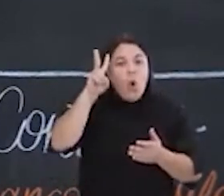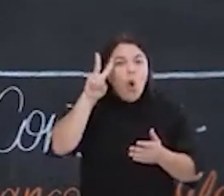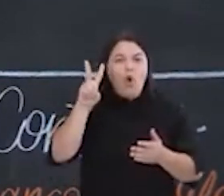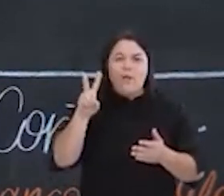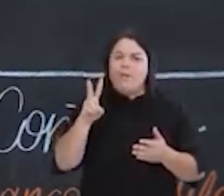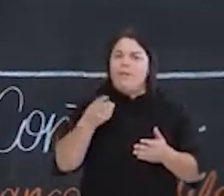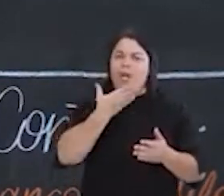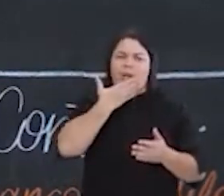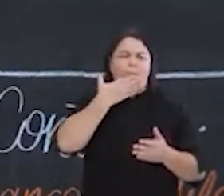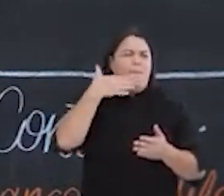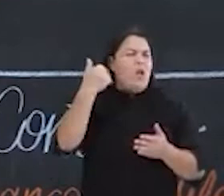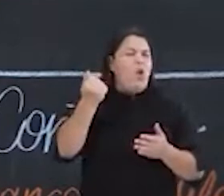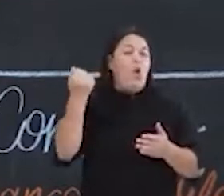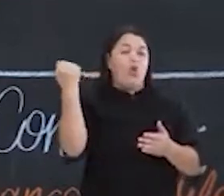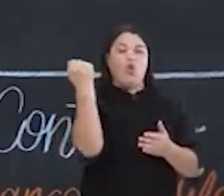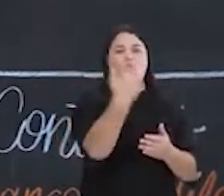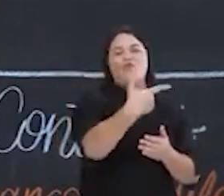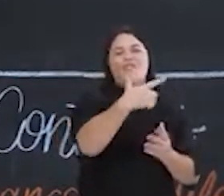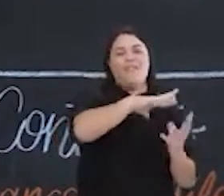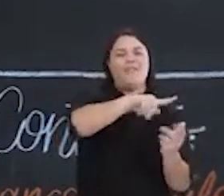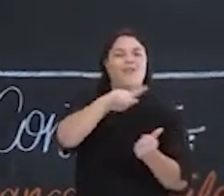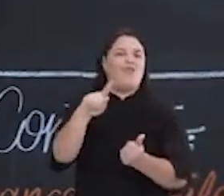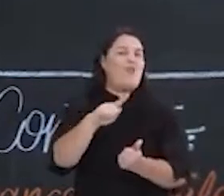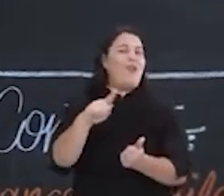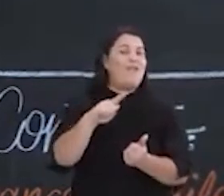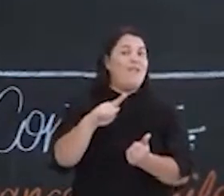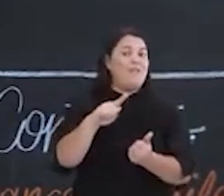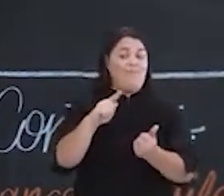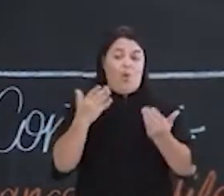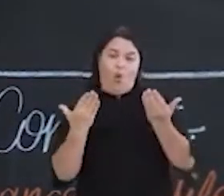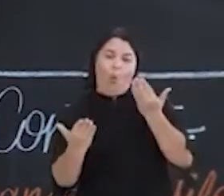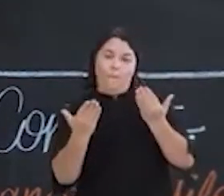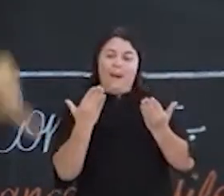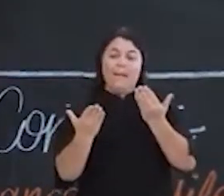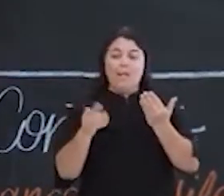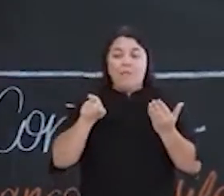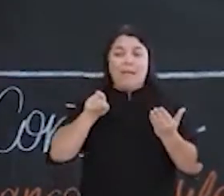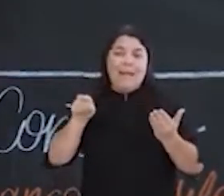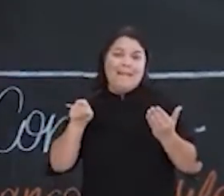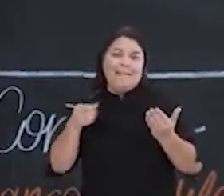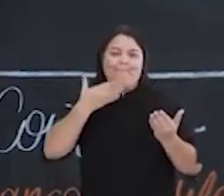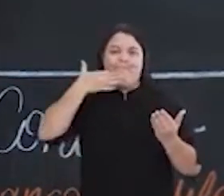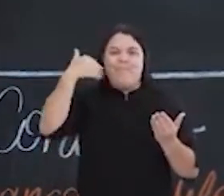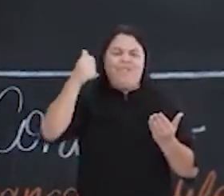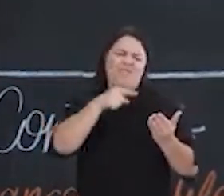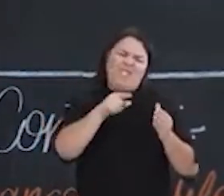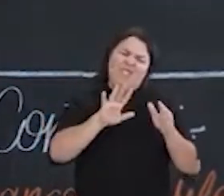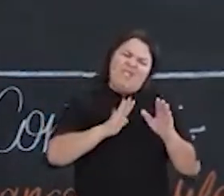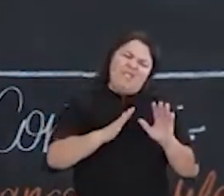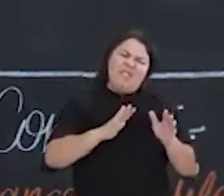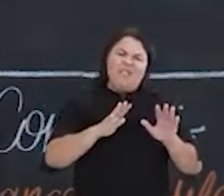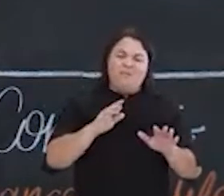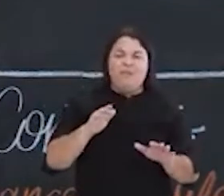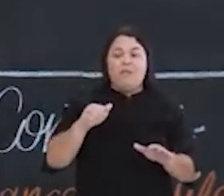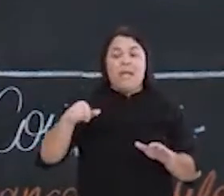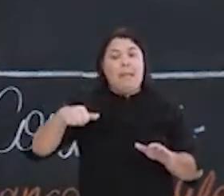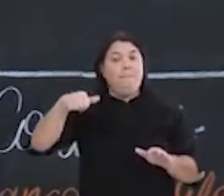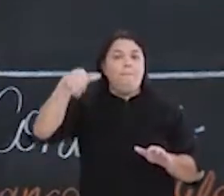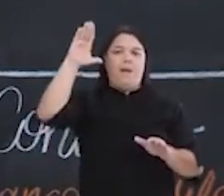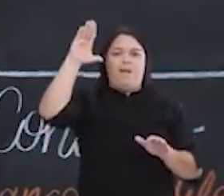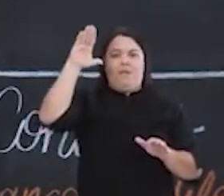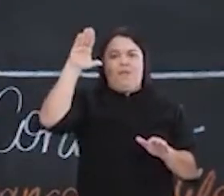estou comparando a aula de história com a de geografia, ó, grau comparativo. Só que eu estou dizendo que a aula de história é